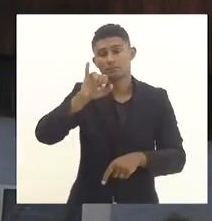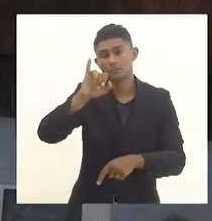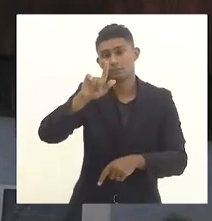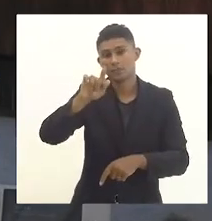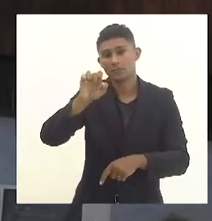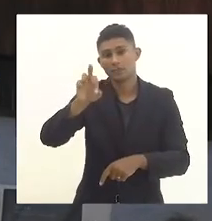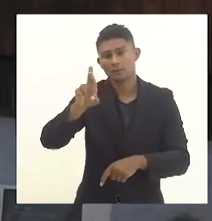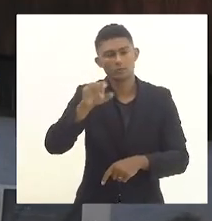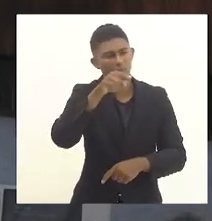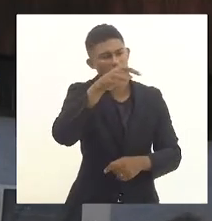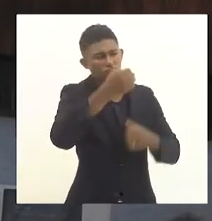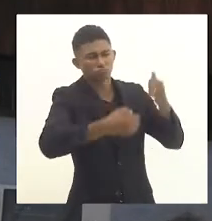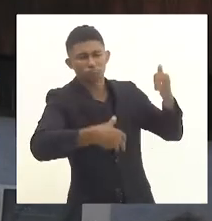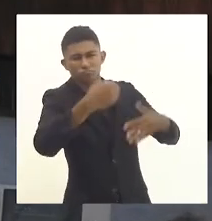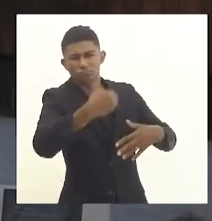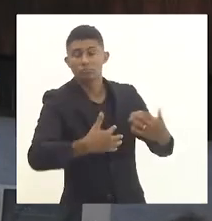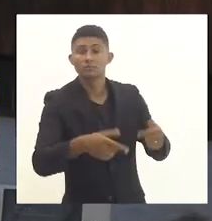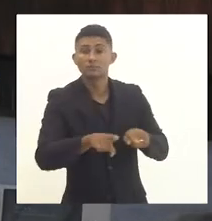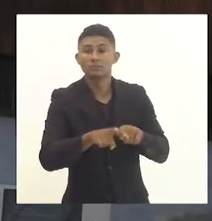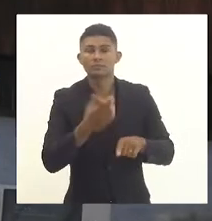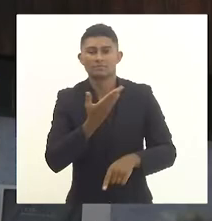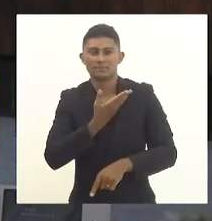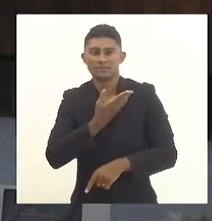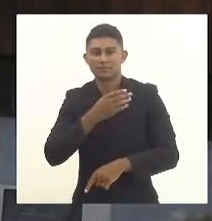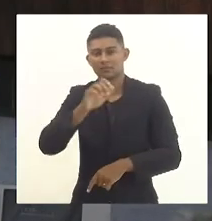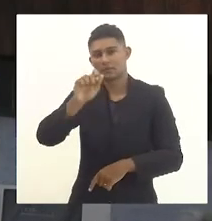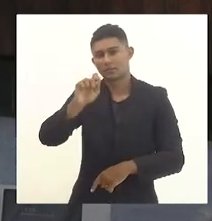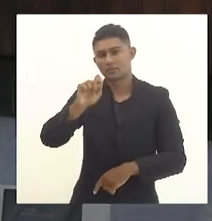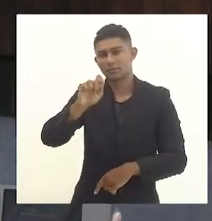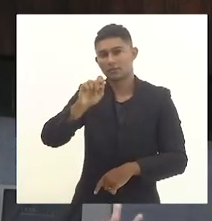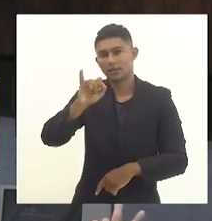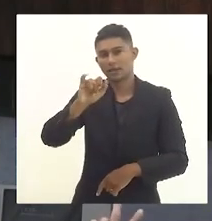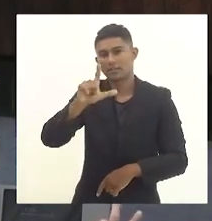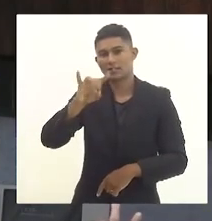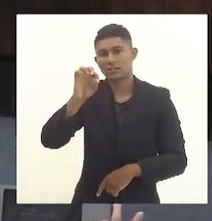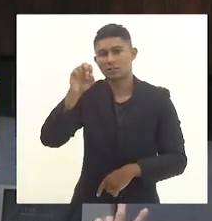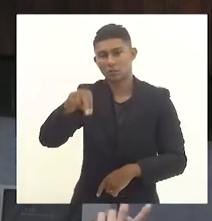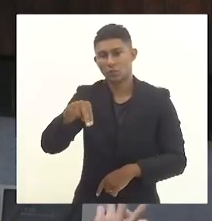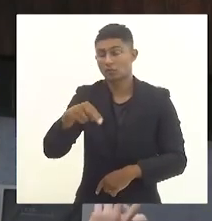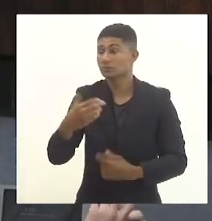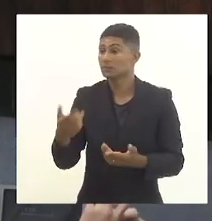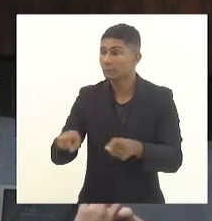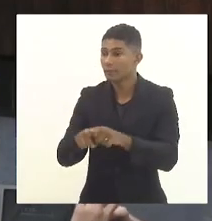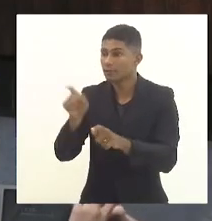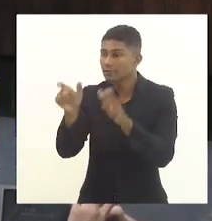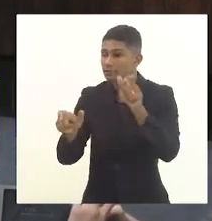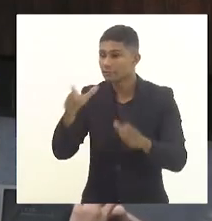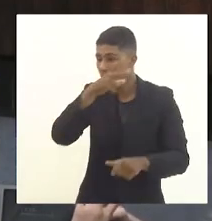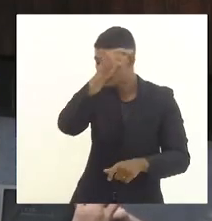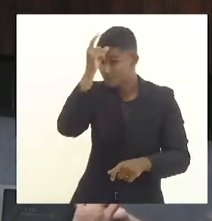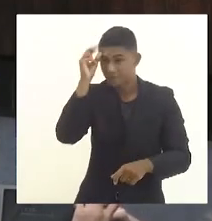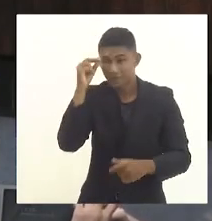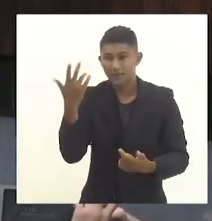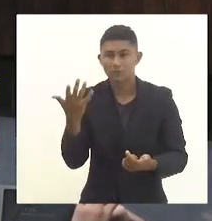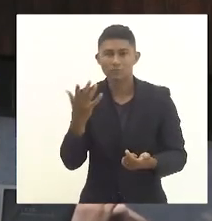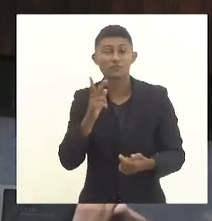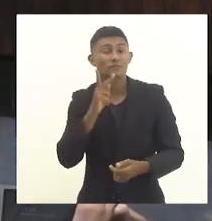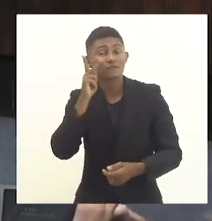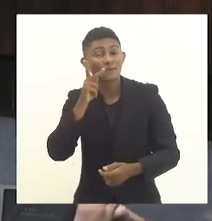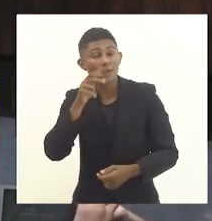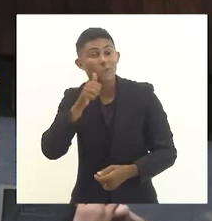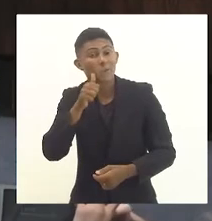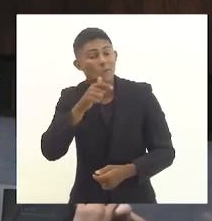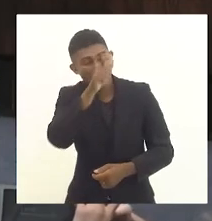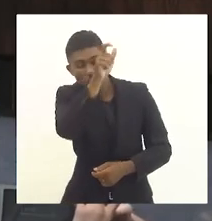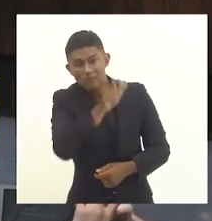importantes palavras, meu amigo Ailton, os prefeitos que estão aqui na mesa, vereadora, e todos os